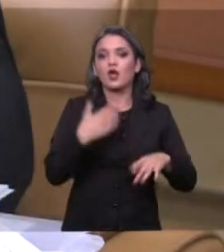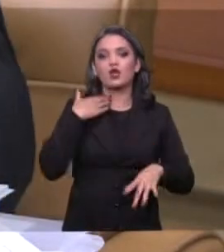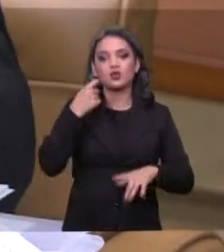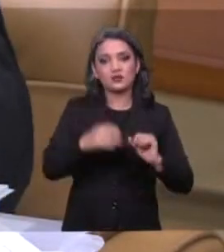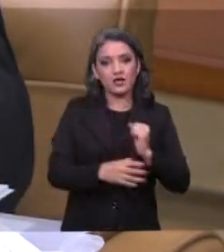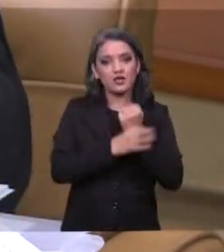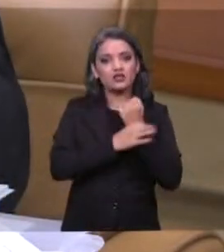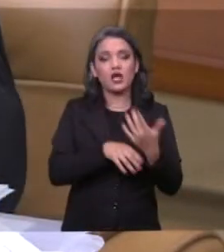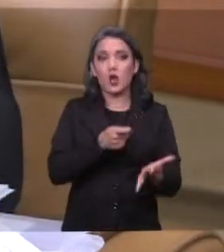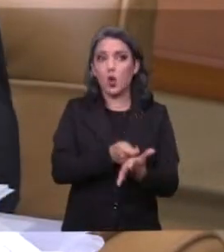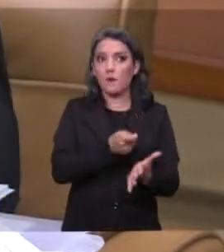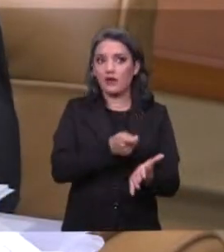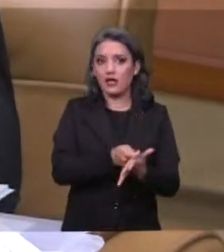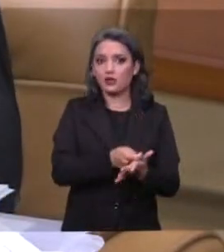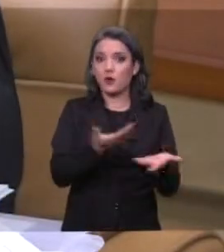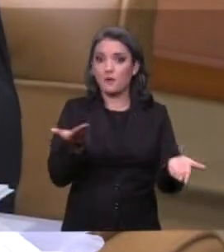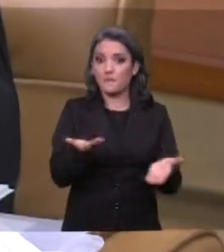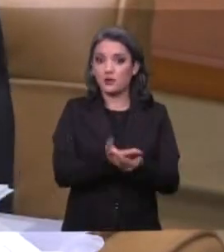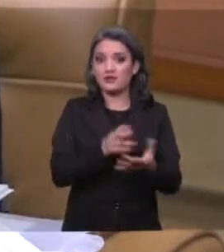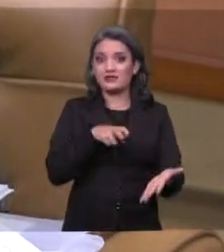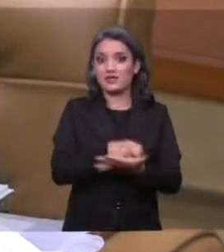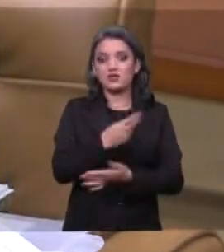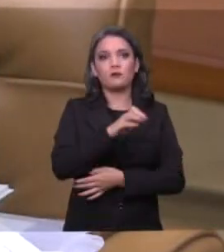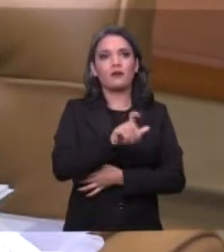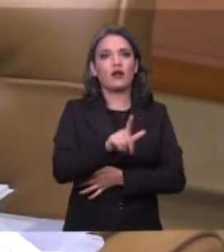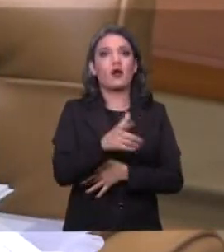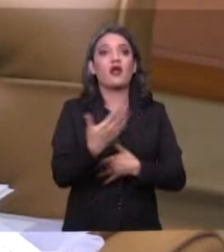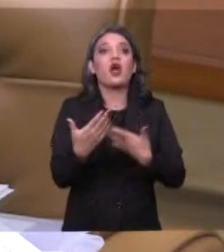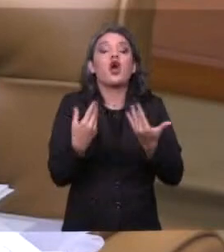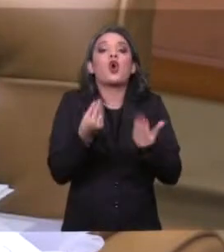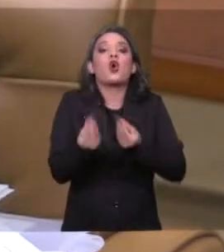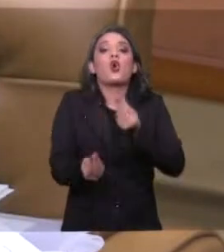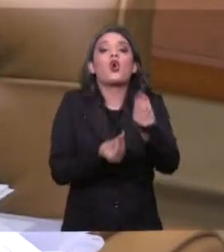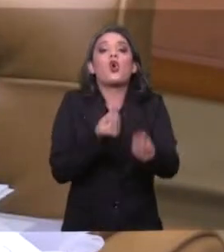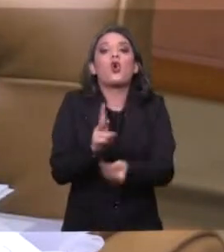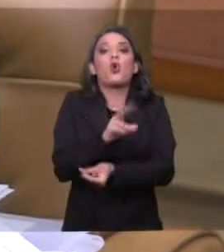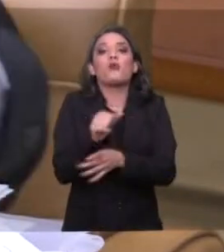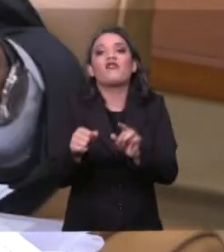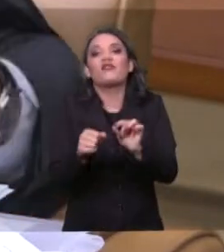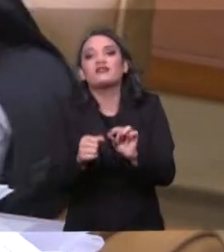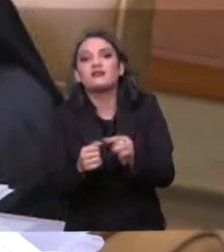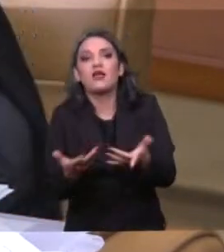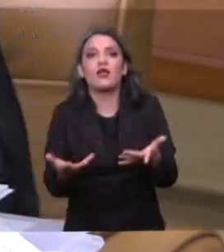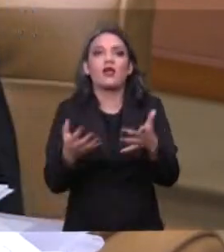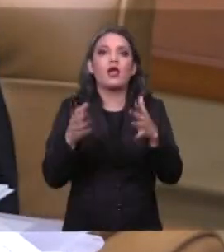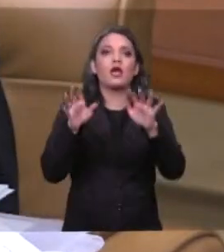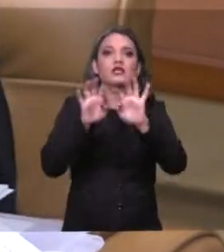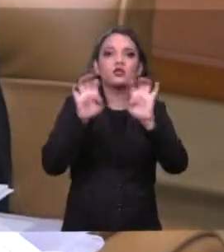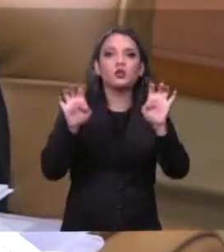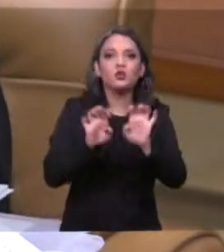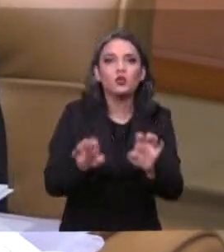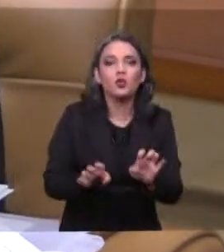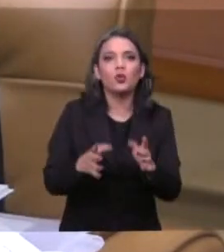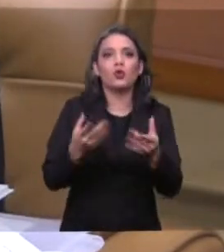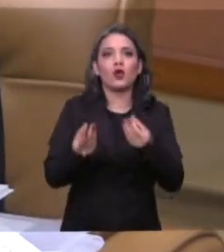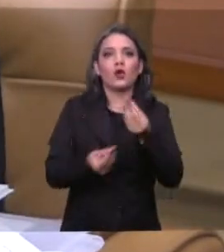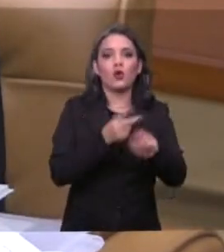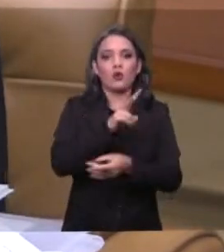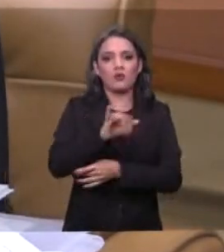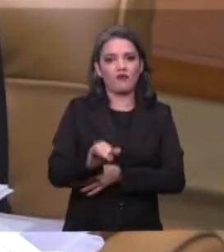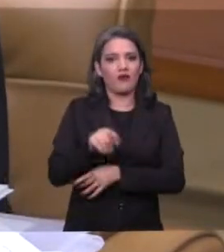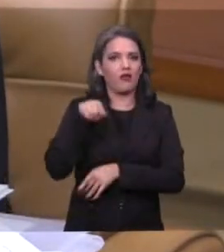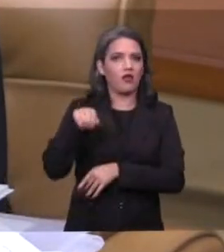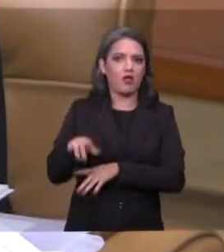por ser norma de processo penal. Como será criado, como será instituído, isso é